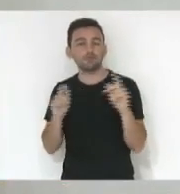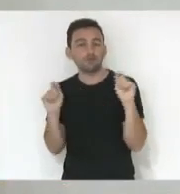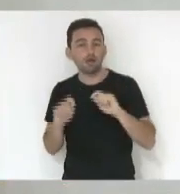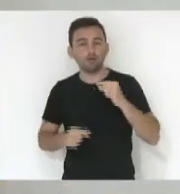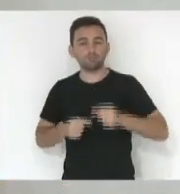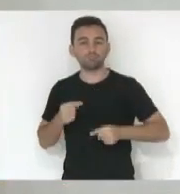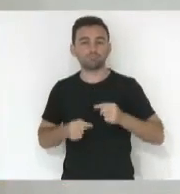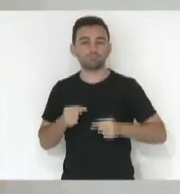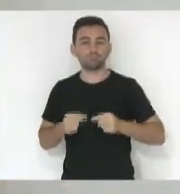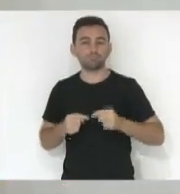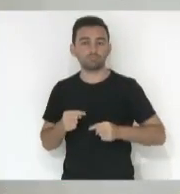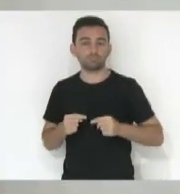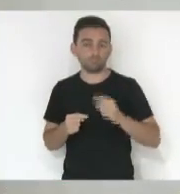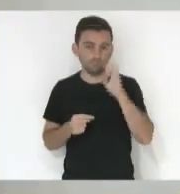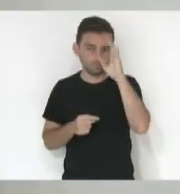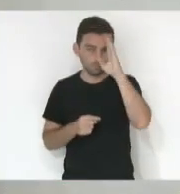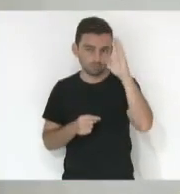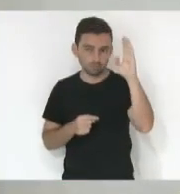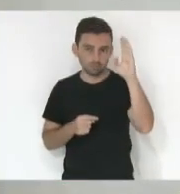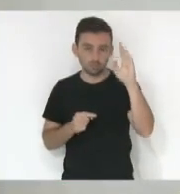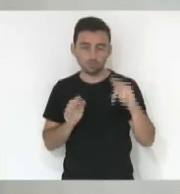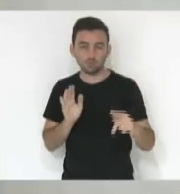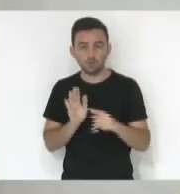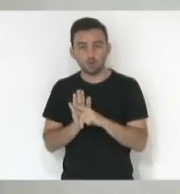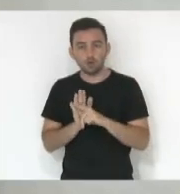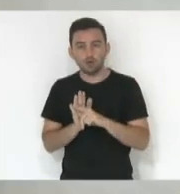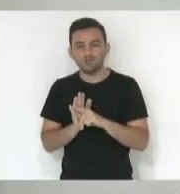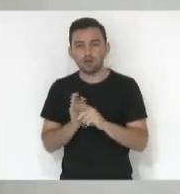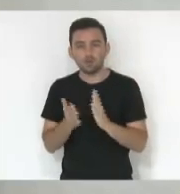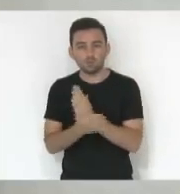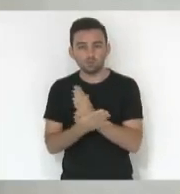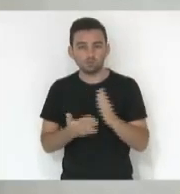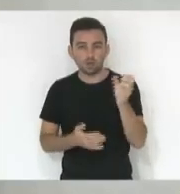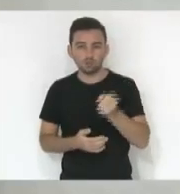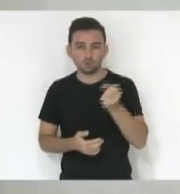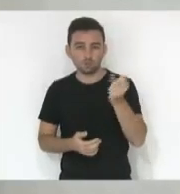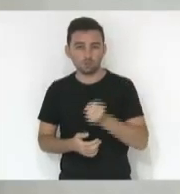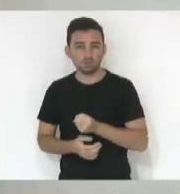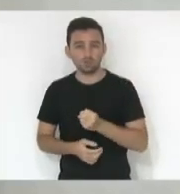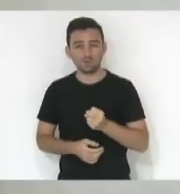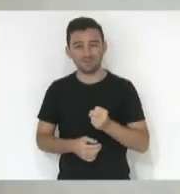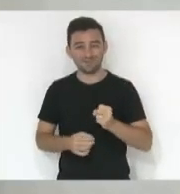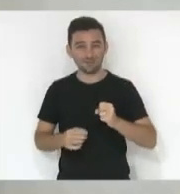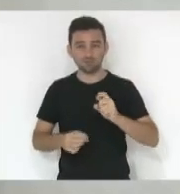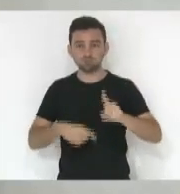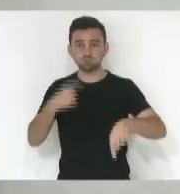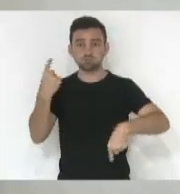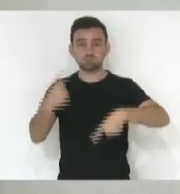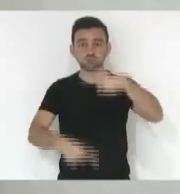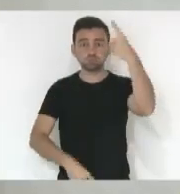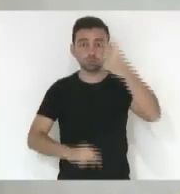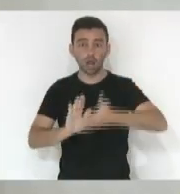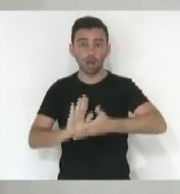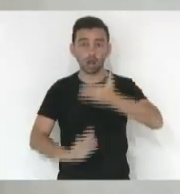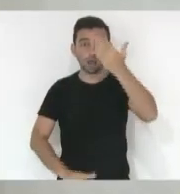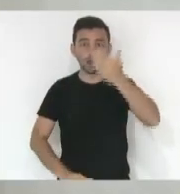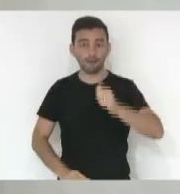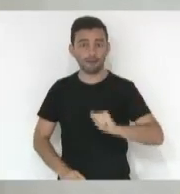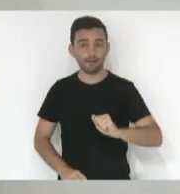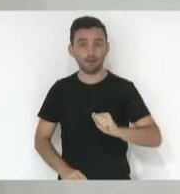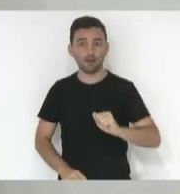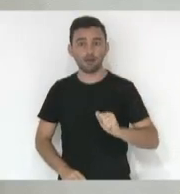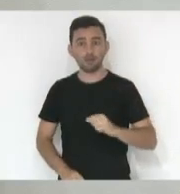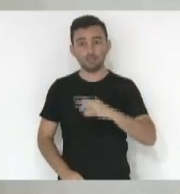debate principalmente a questão das superas aposentadorias no serviço público. É injusto que algumas categorias,